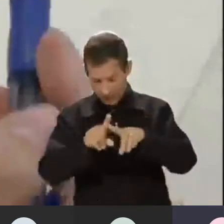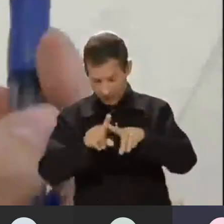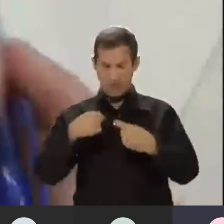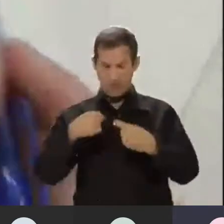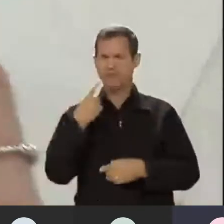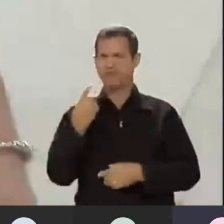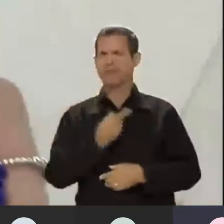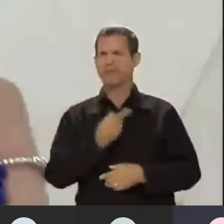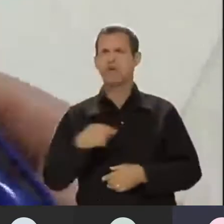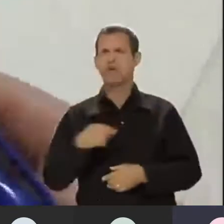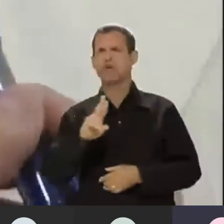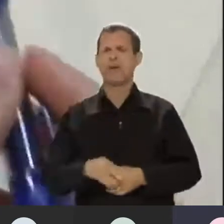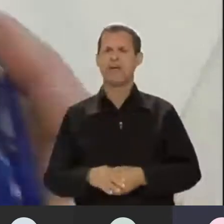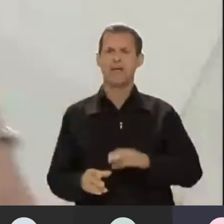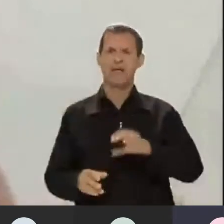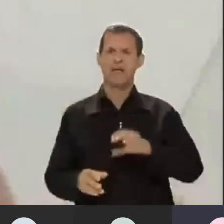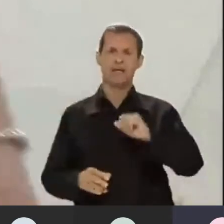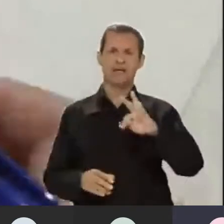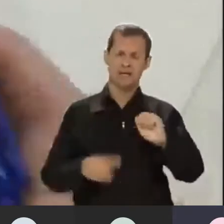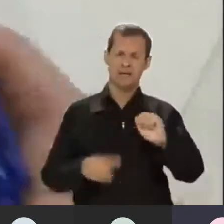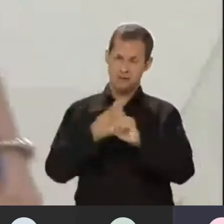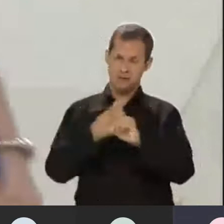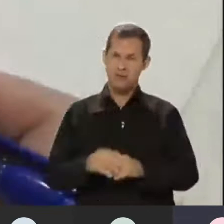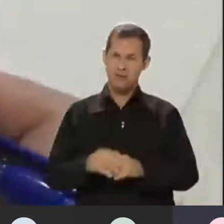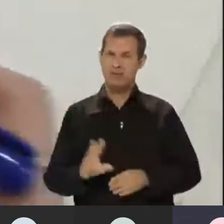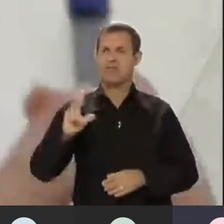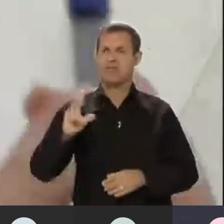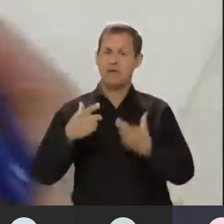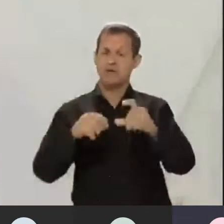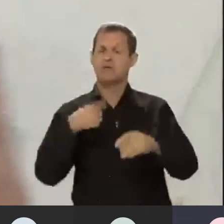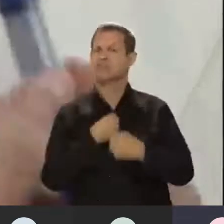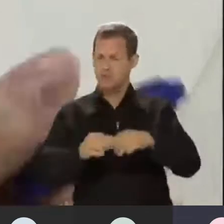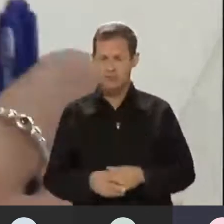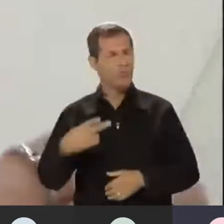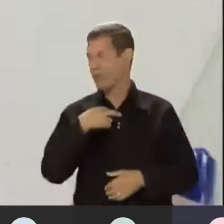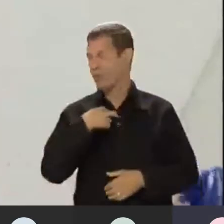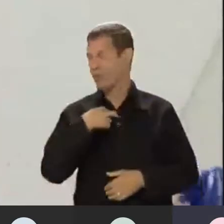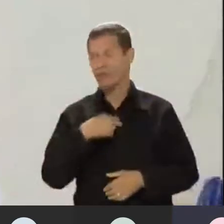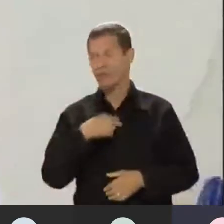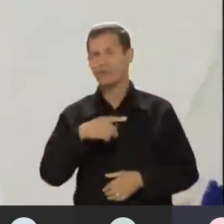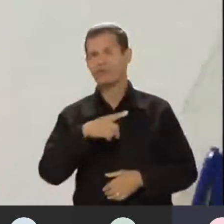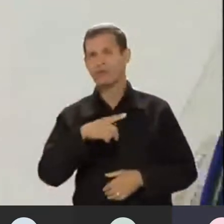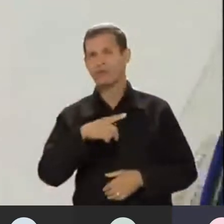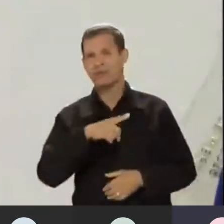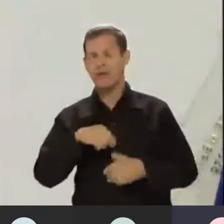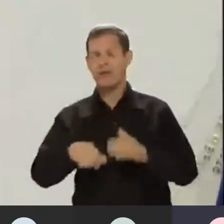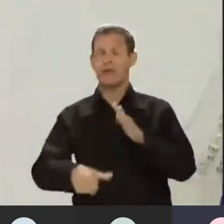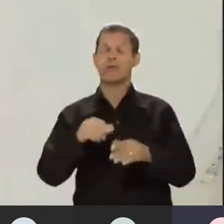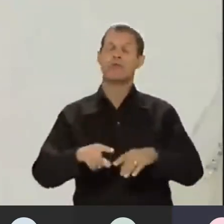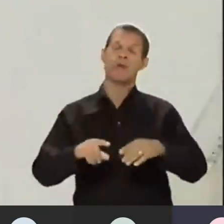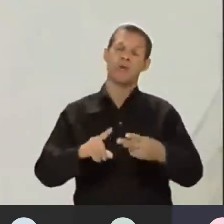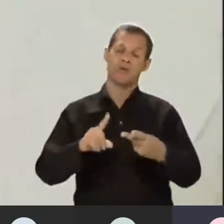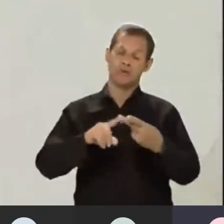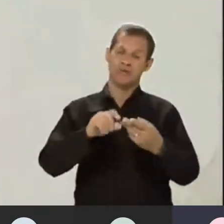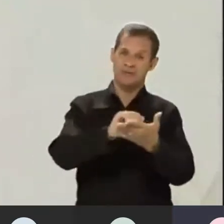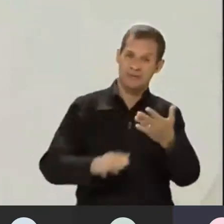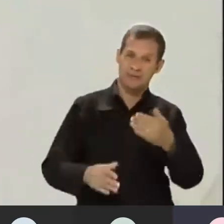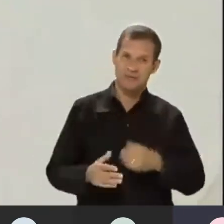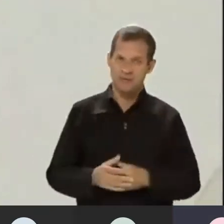desenvolver, onde a gente utiliza a carta para achar as variáveis daquele local que a gente pode ou não ter, tá? Esse é o primeiro, eu vou passar um